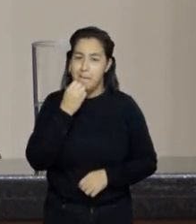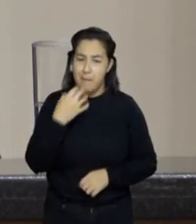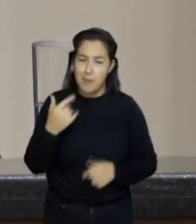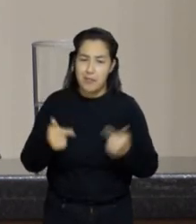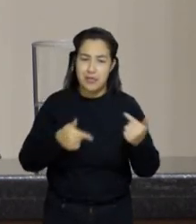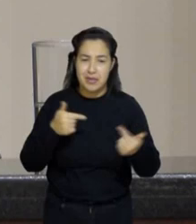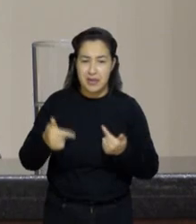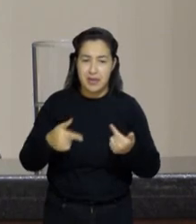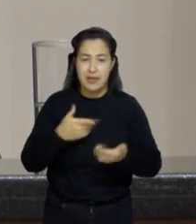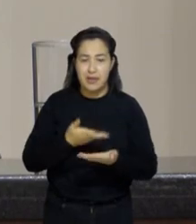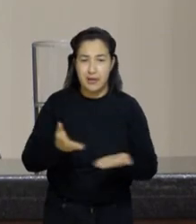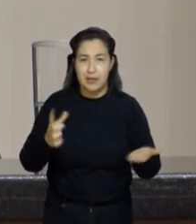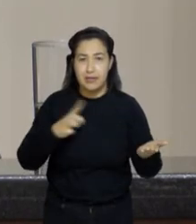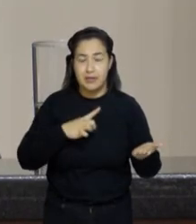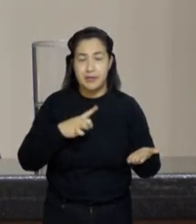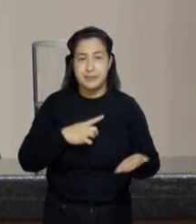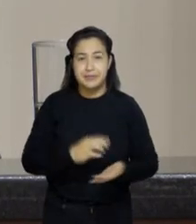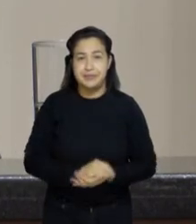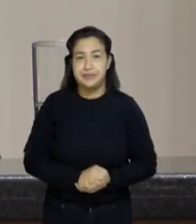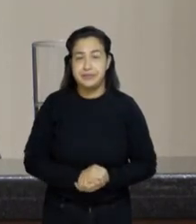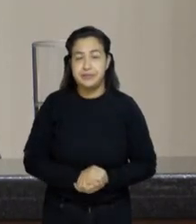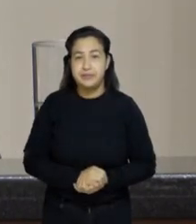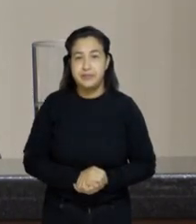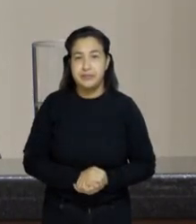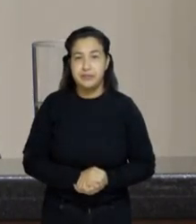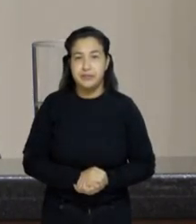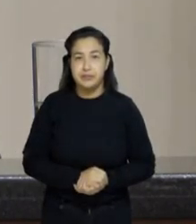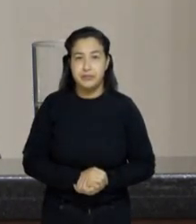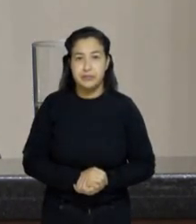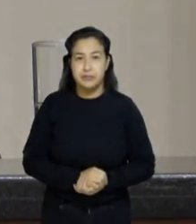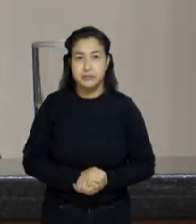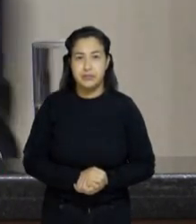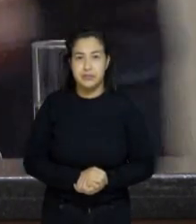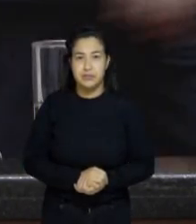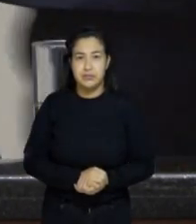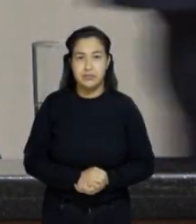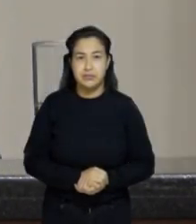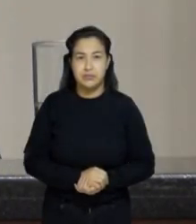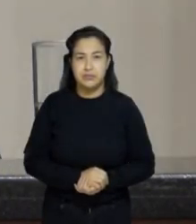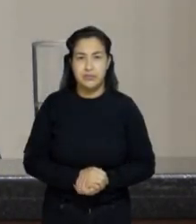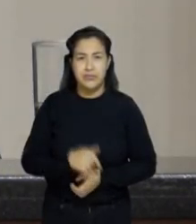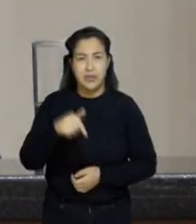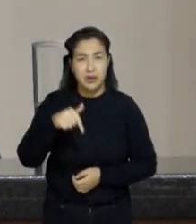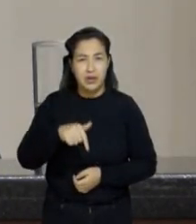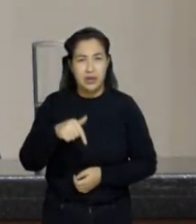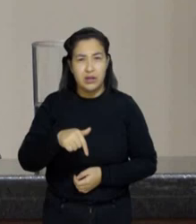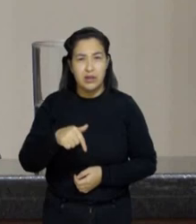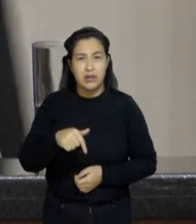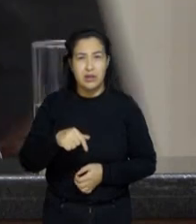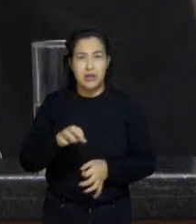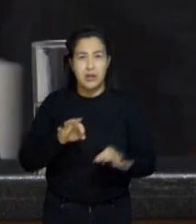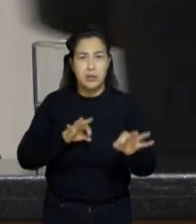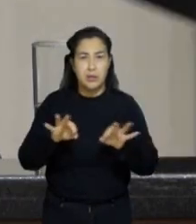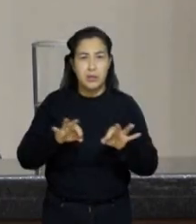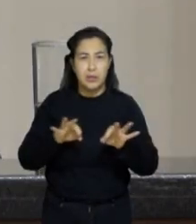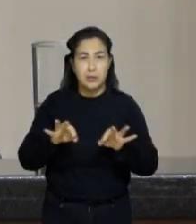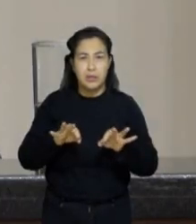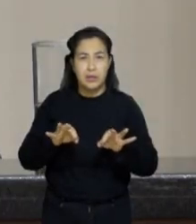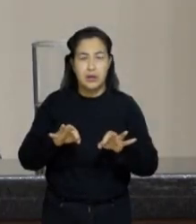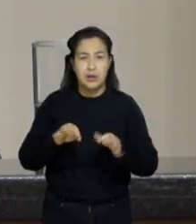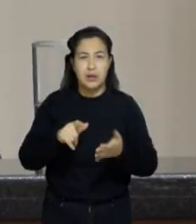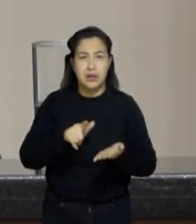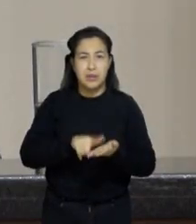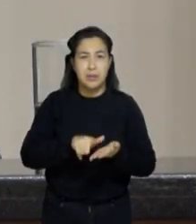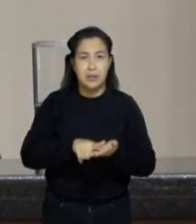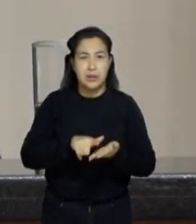Eu todo dia saio daqui com a edição impressa na mão. É um